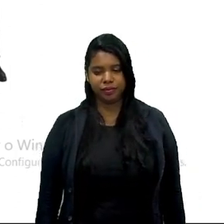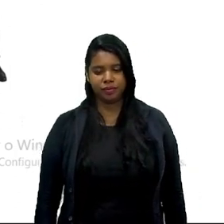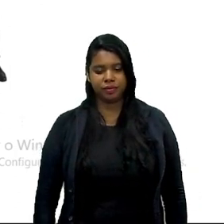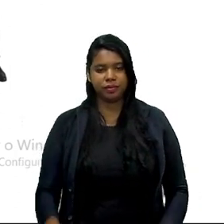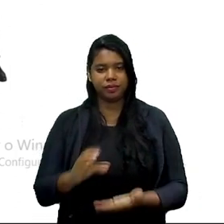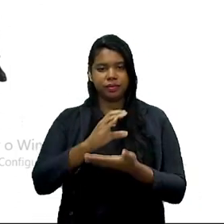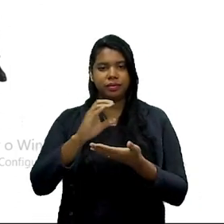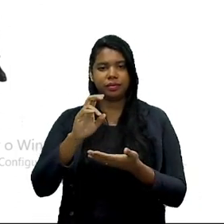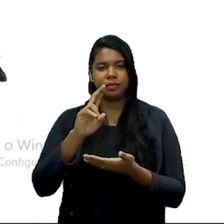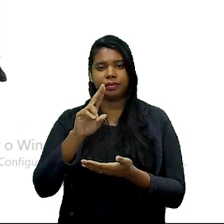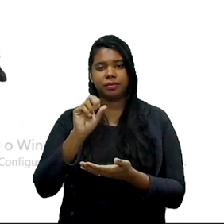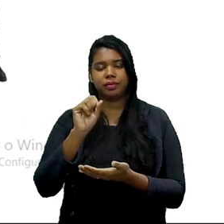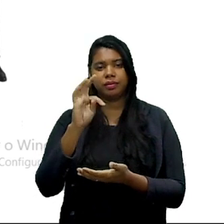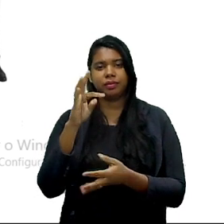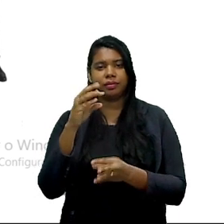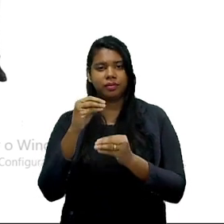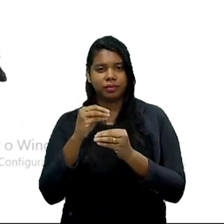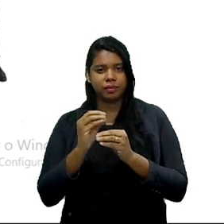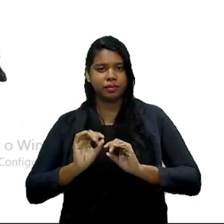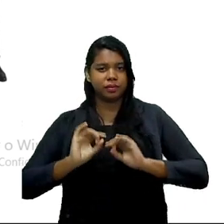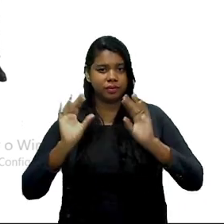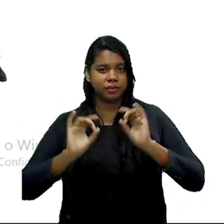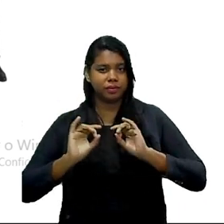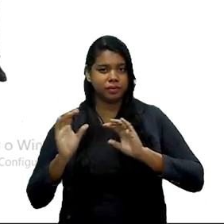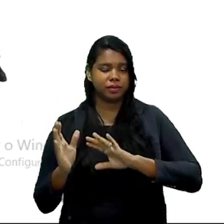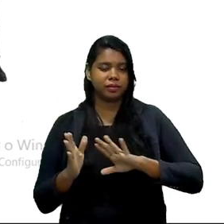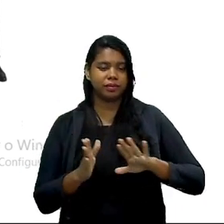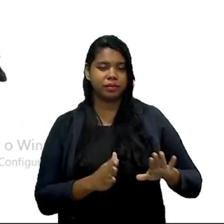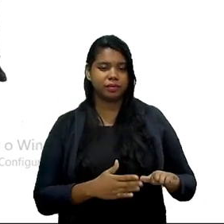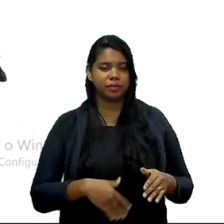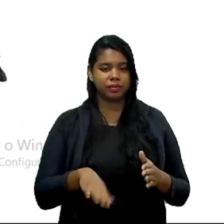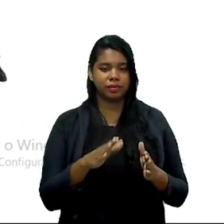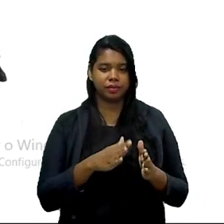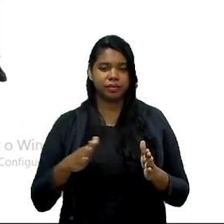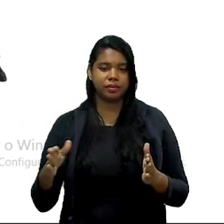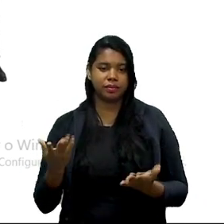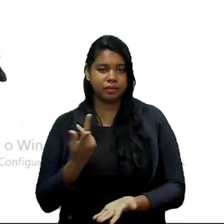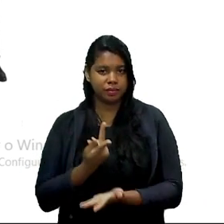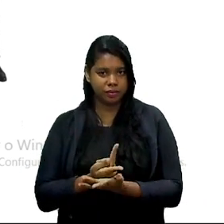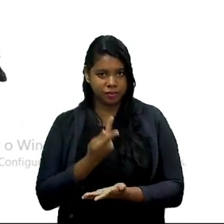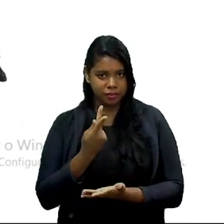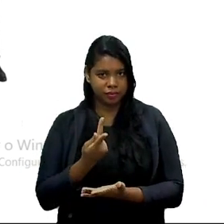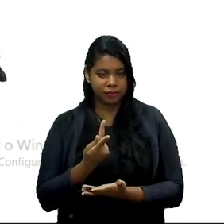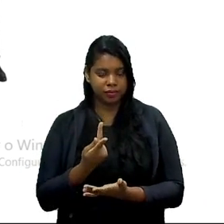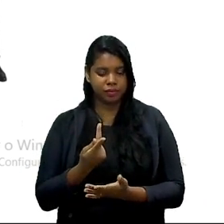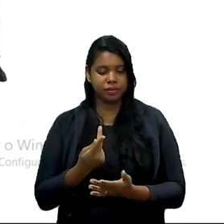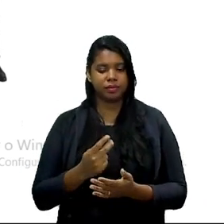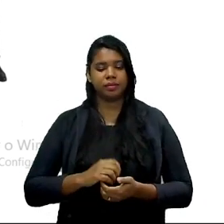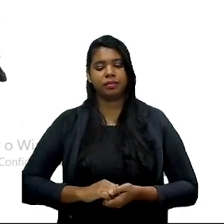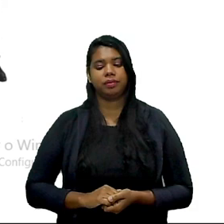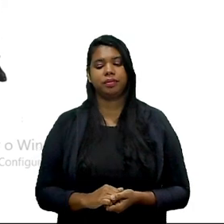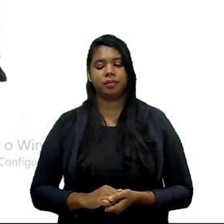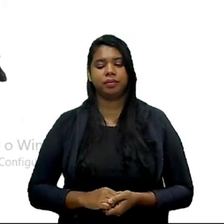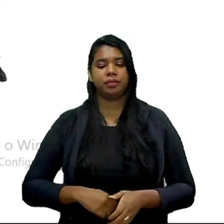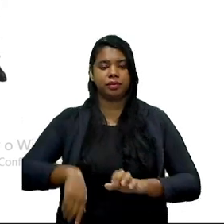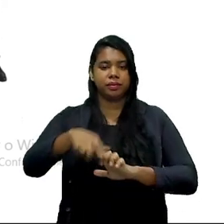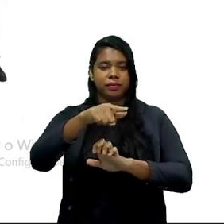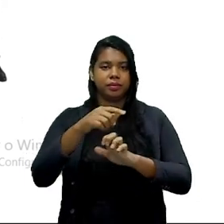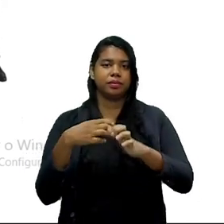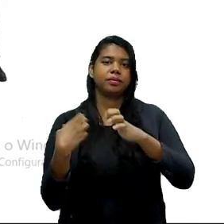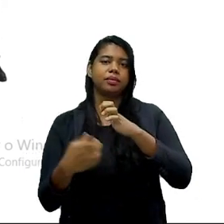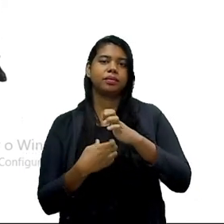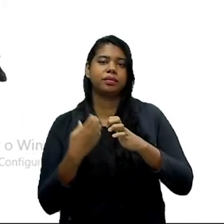das mercadorias vendidas. Quando o processo acontece para uma indústria, então é preciso